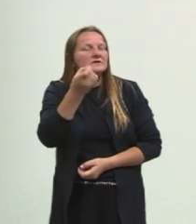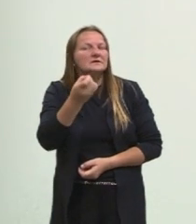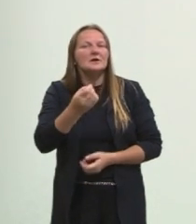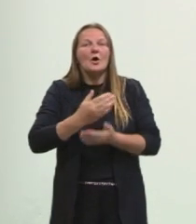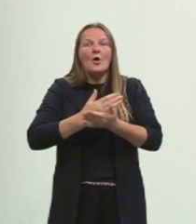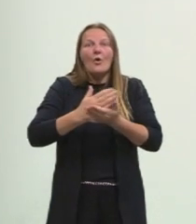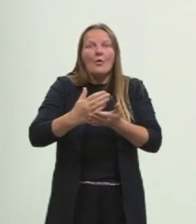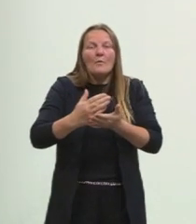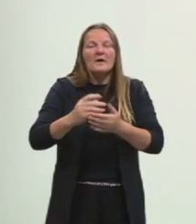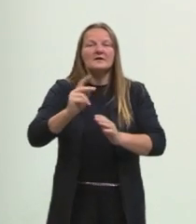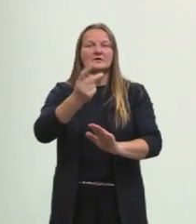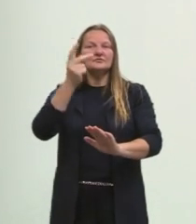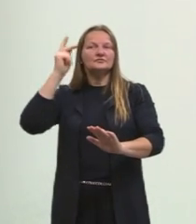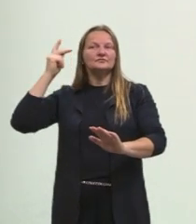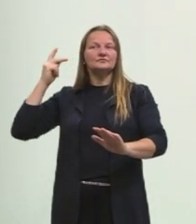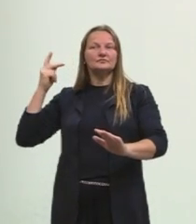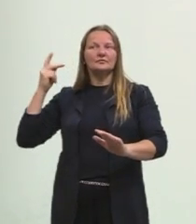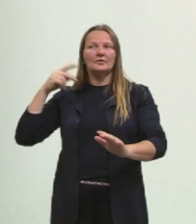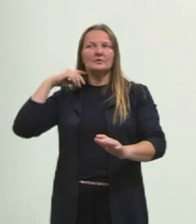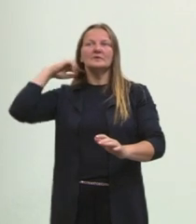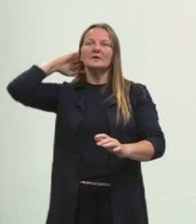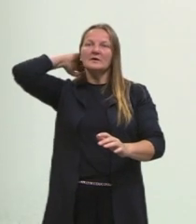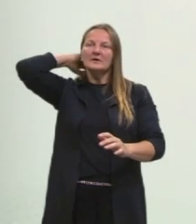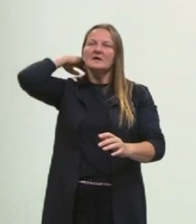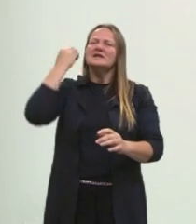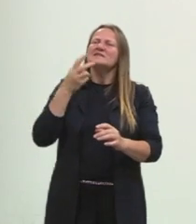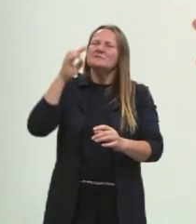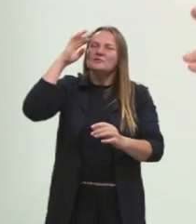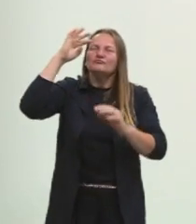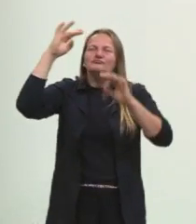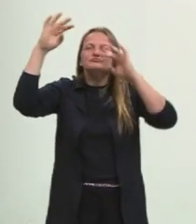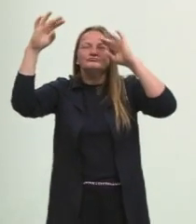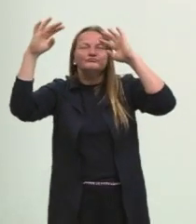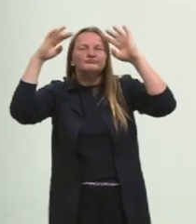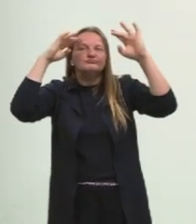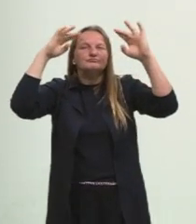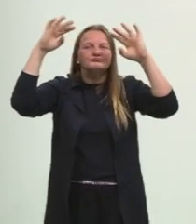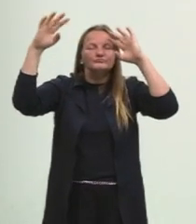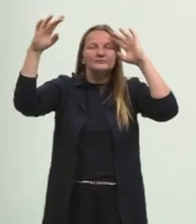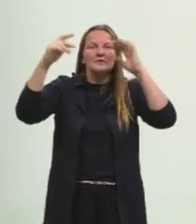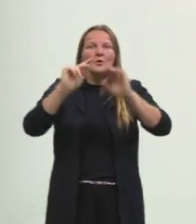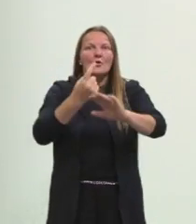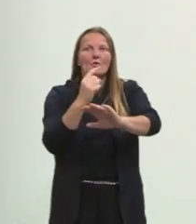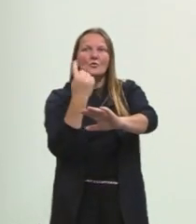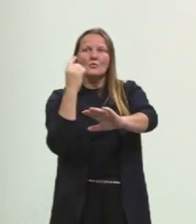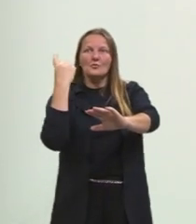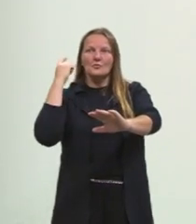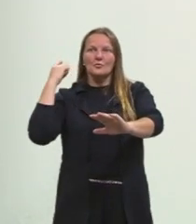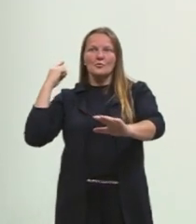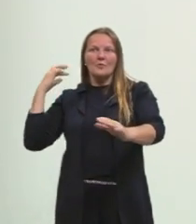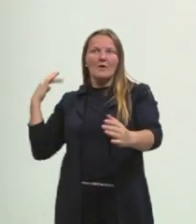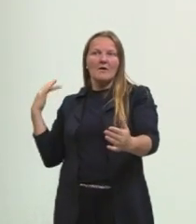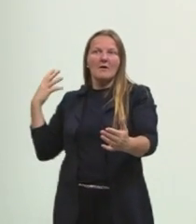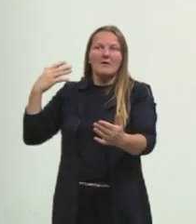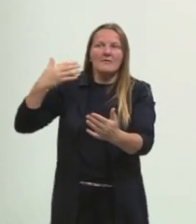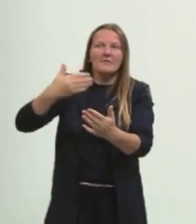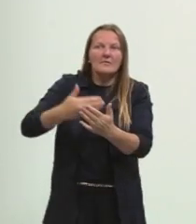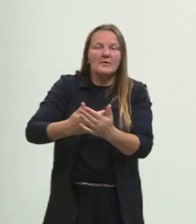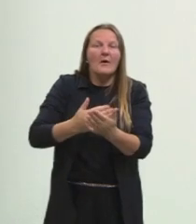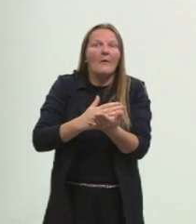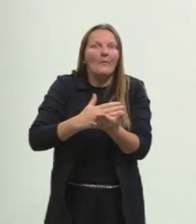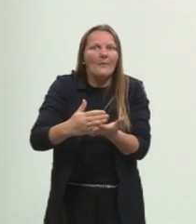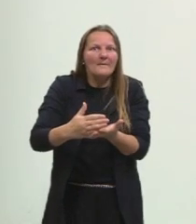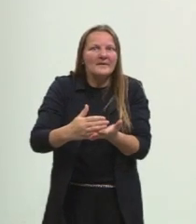na história ela quase sempre é uma origem mítica né então se a gente vai indo para o passado a gente consegue achar muitos inícios